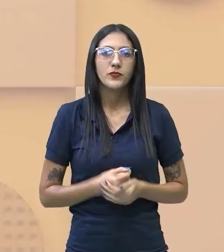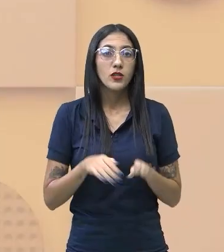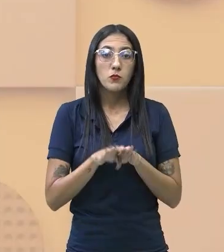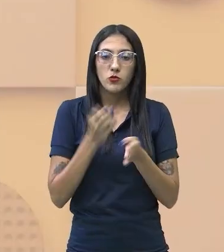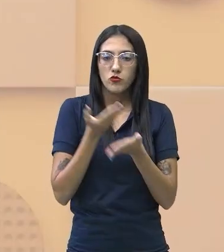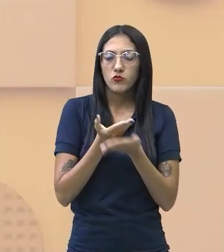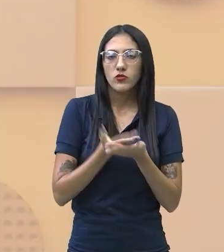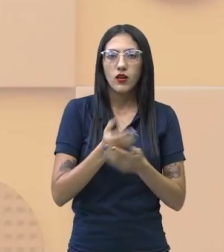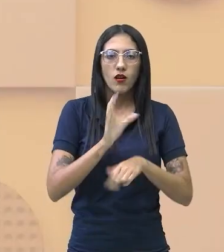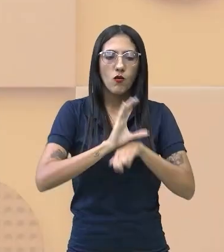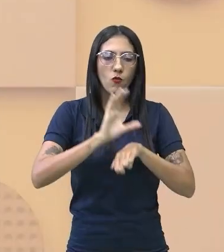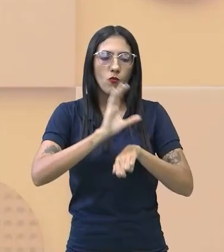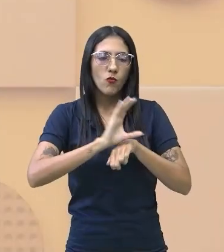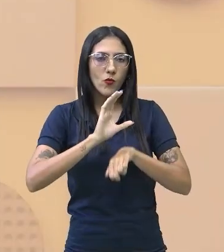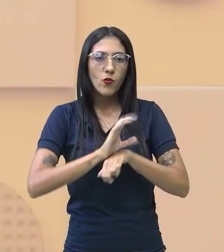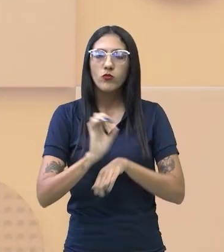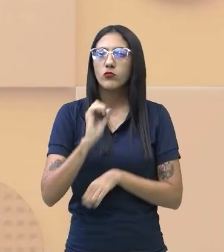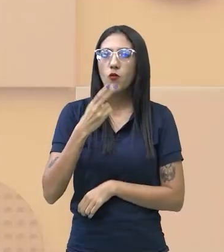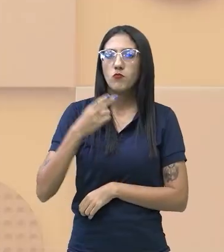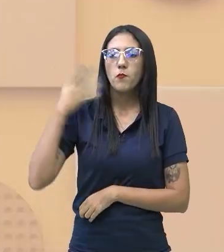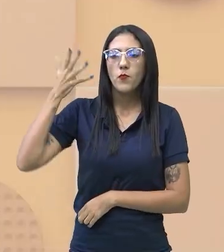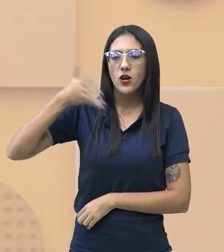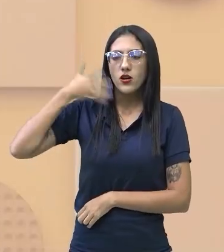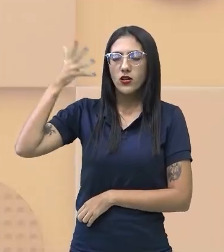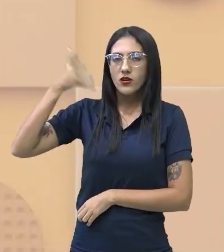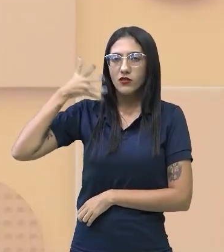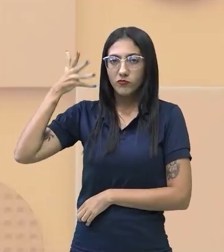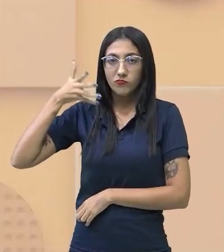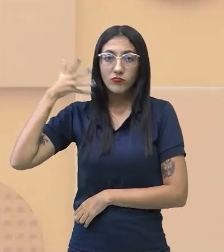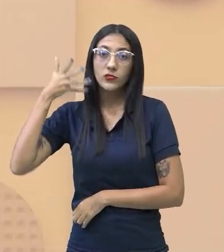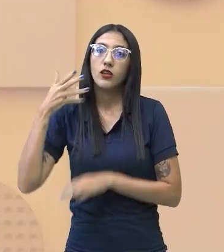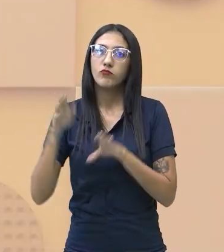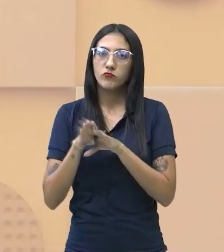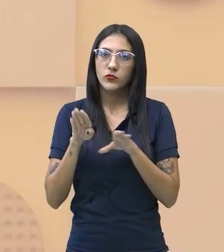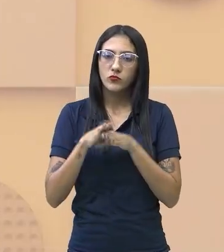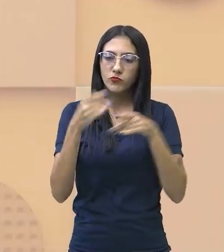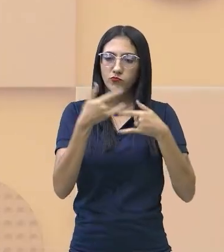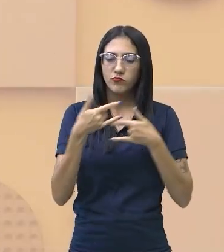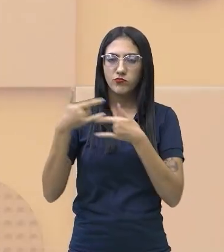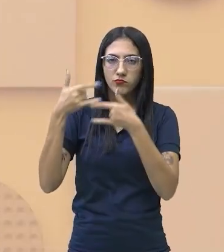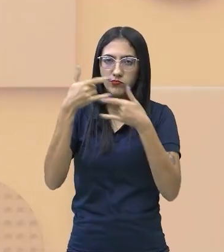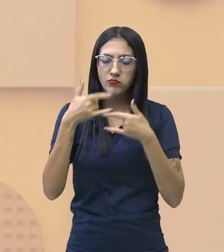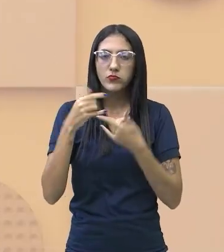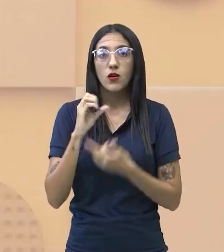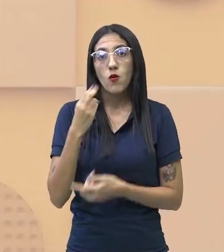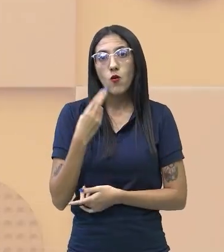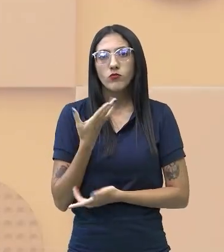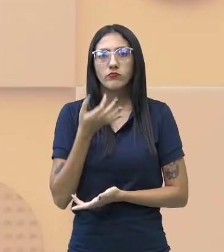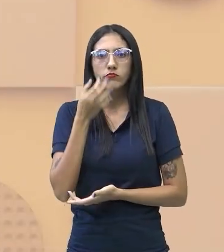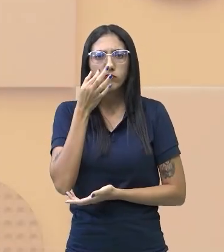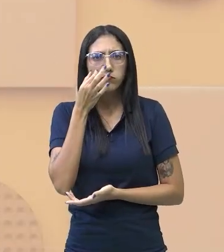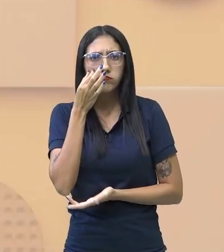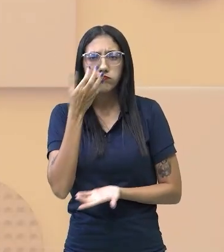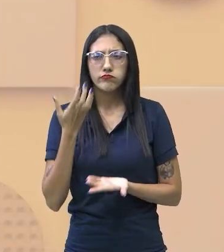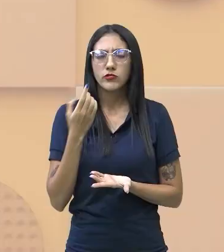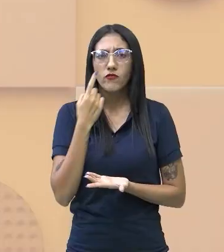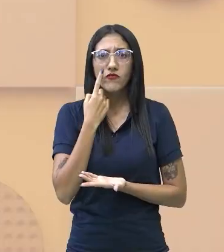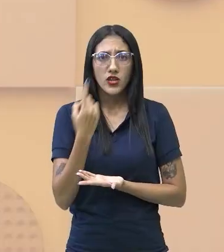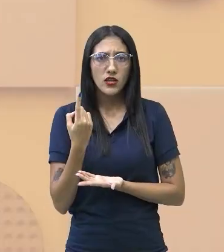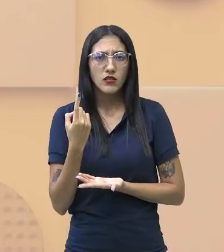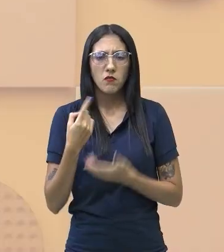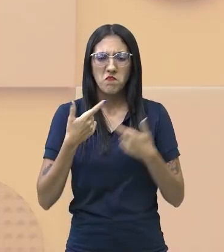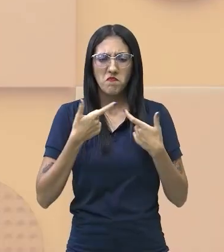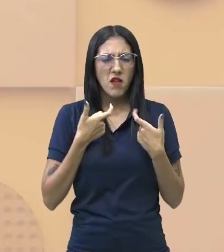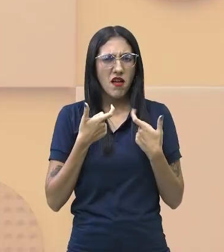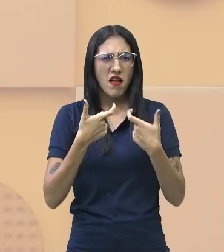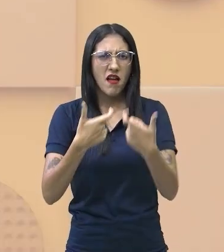cursos, ter palestras, então, né, via online, assistir, por exemplo, guerras, está aí a guerra, né,